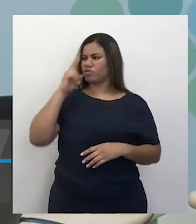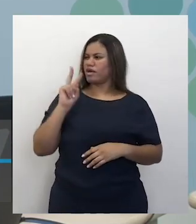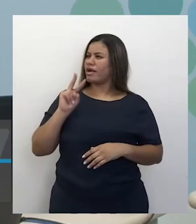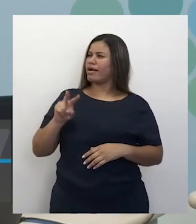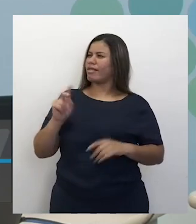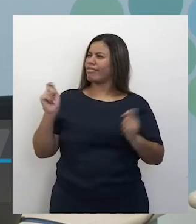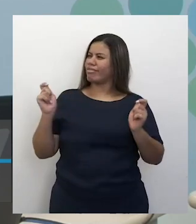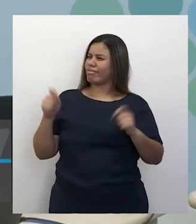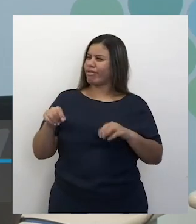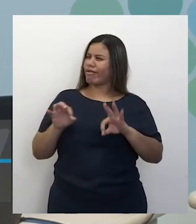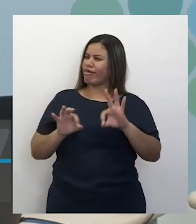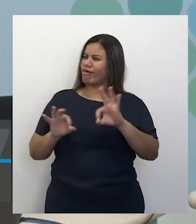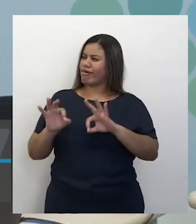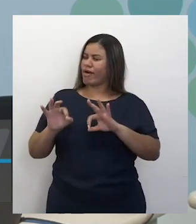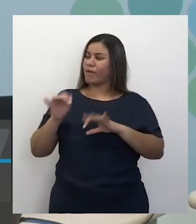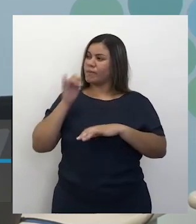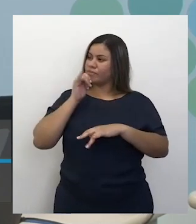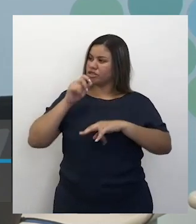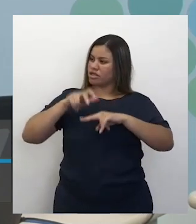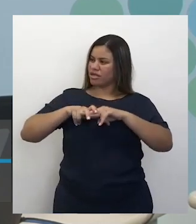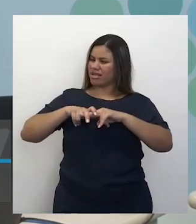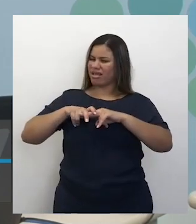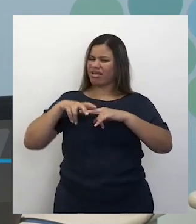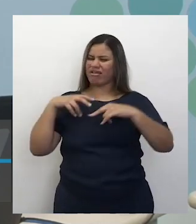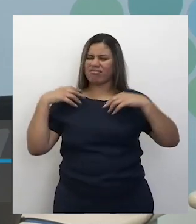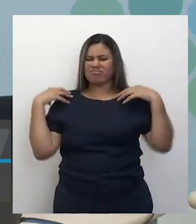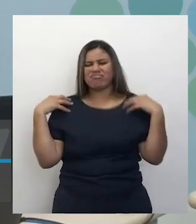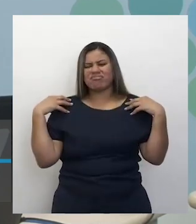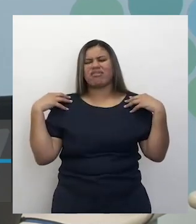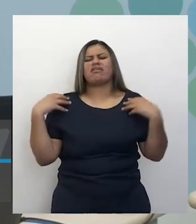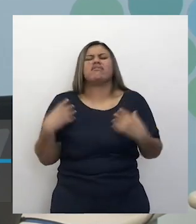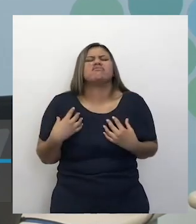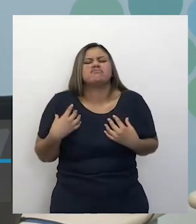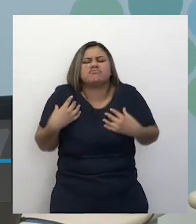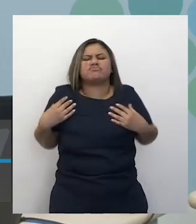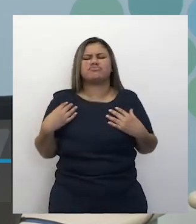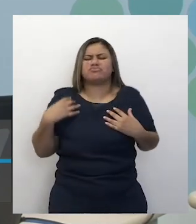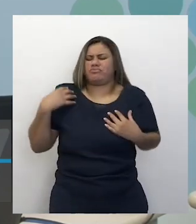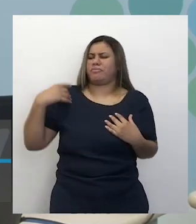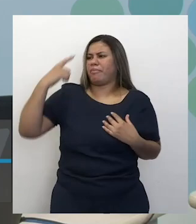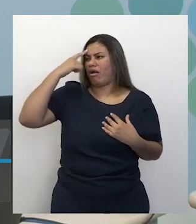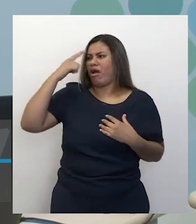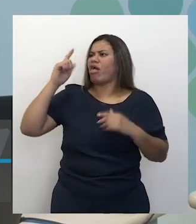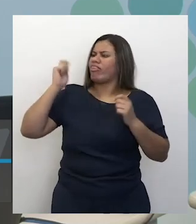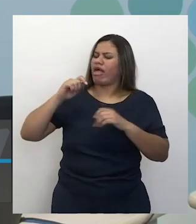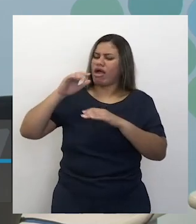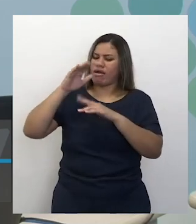coisa, um encosto? Ou então a gente senta, sei lá, numa pedra e o cara vem...